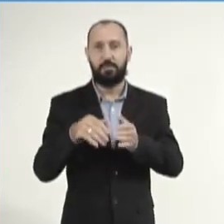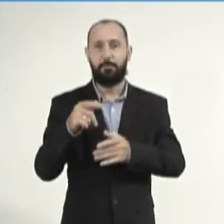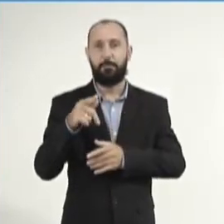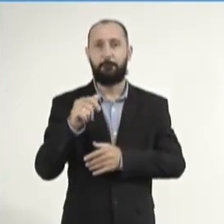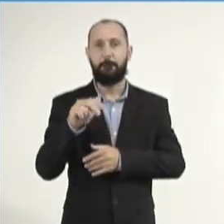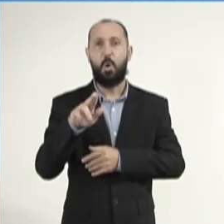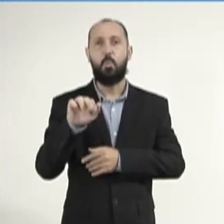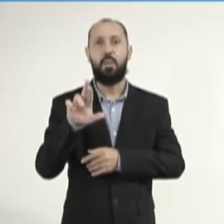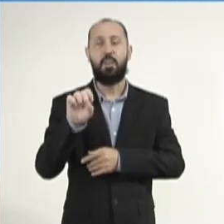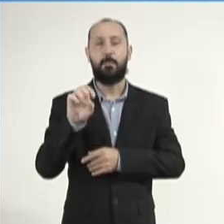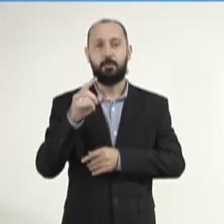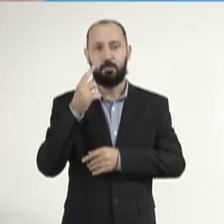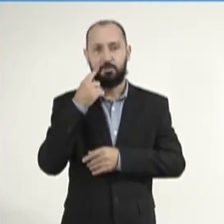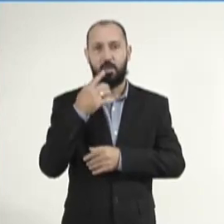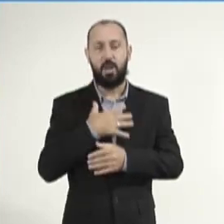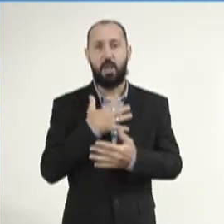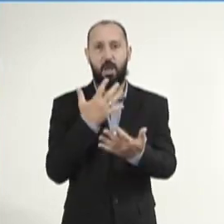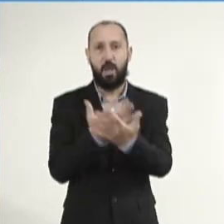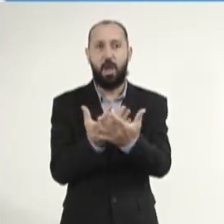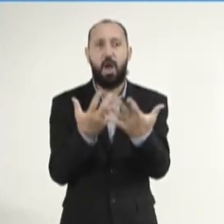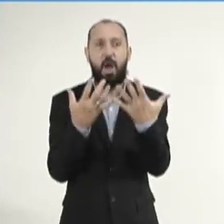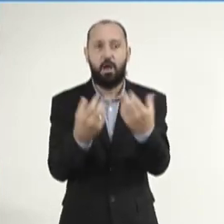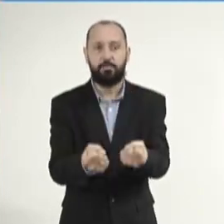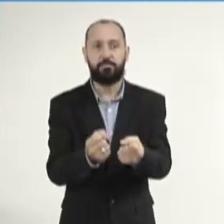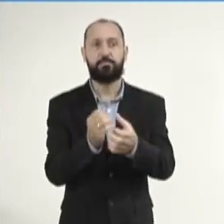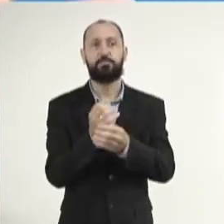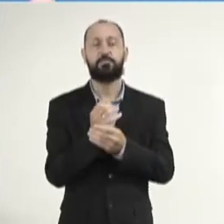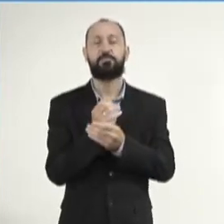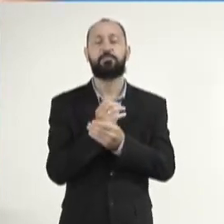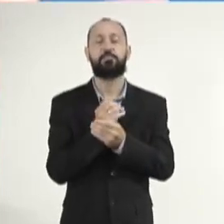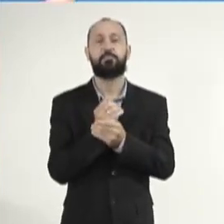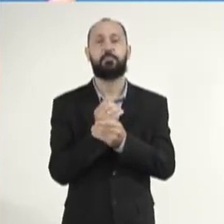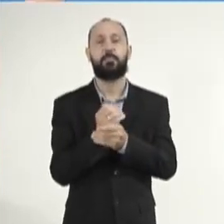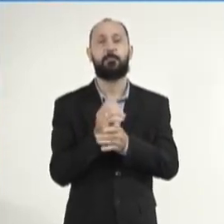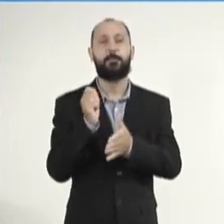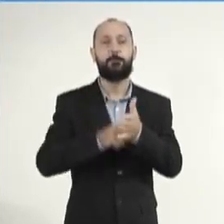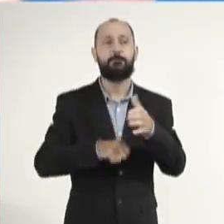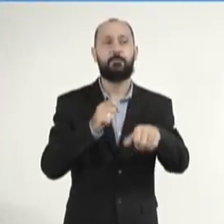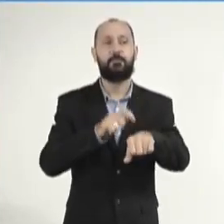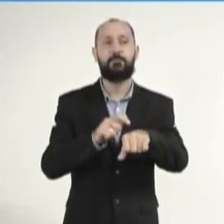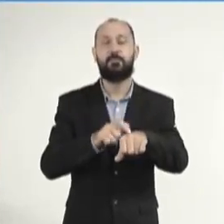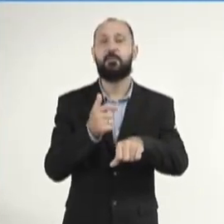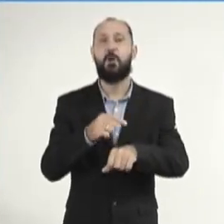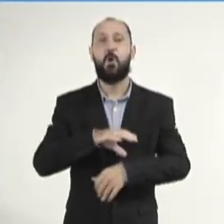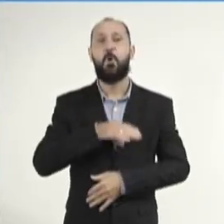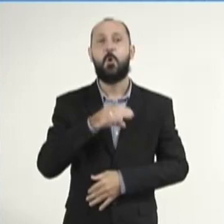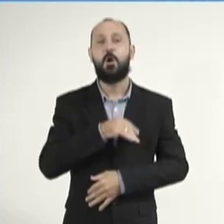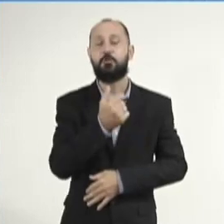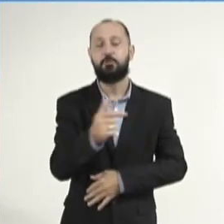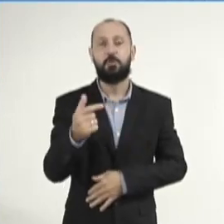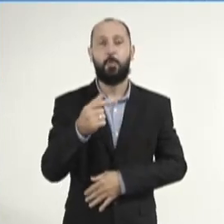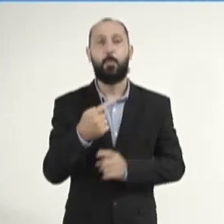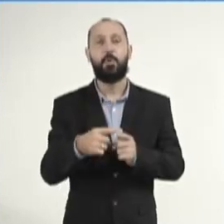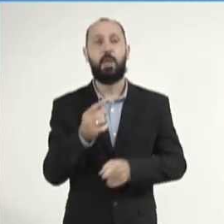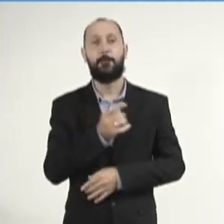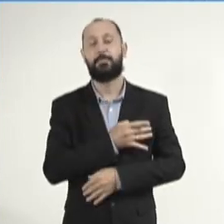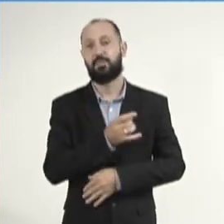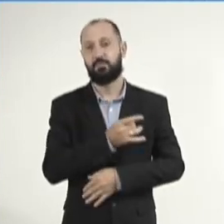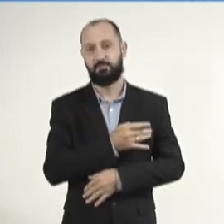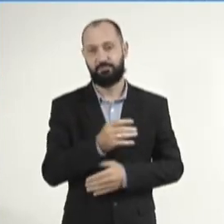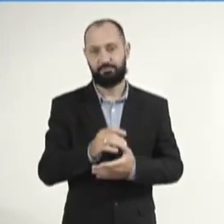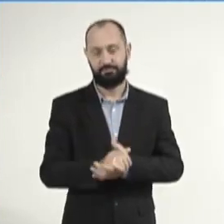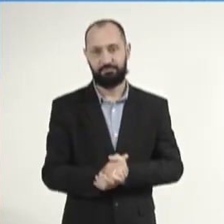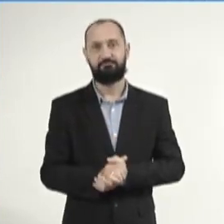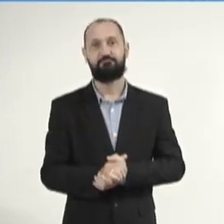a minuta do golpe. Ele confessou. Mas não assinou, mas não deu tempo, ele não teve coragem, porque ele é um medroso.